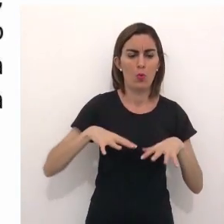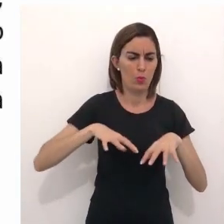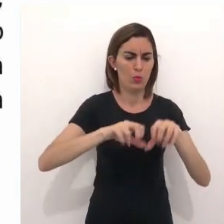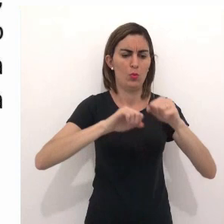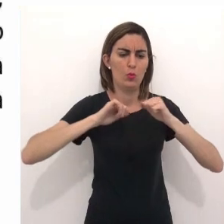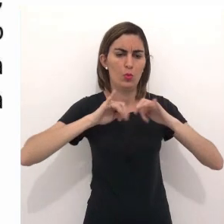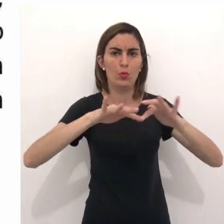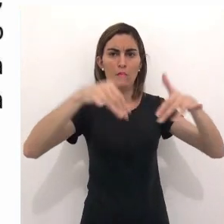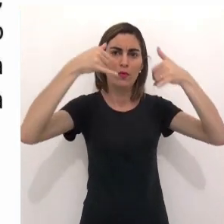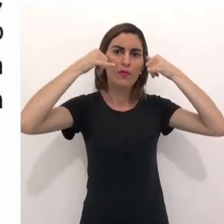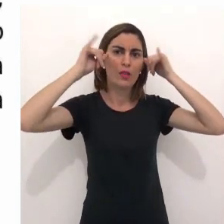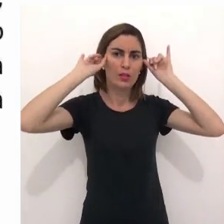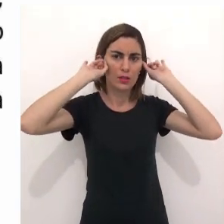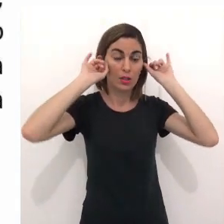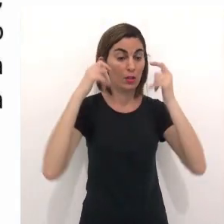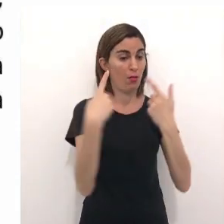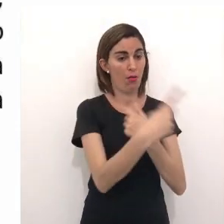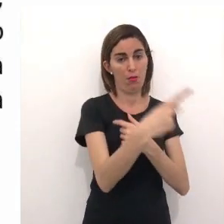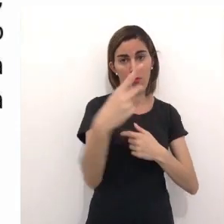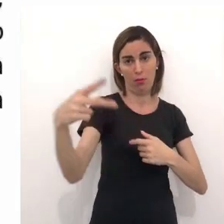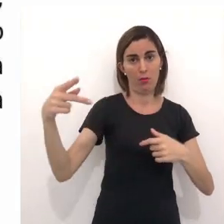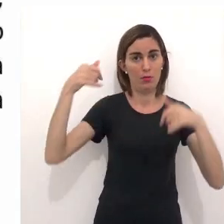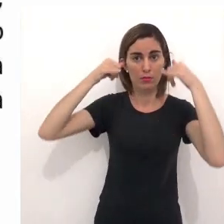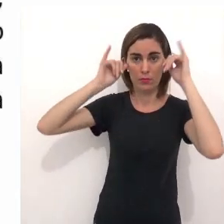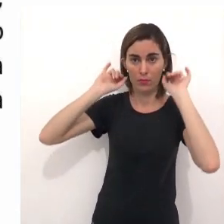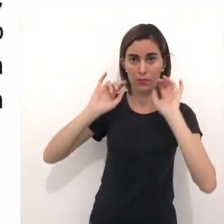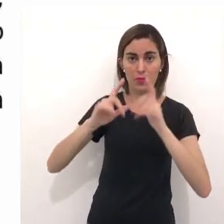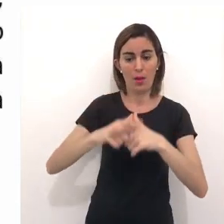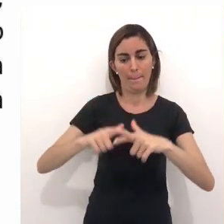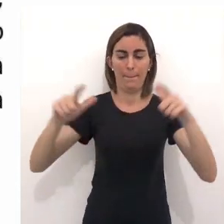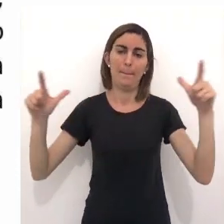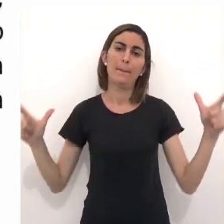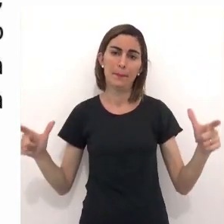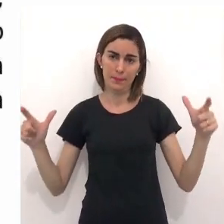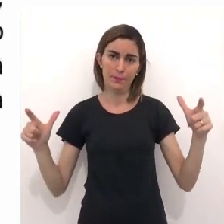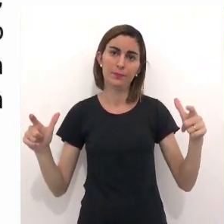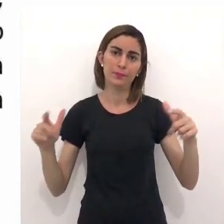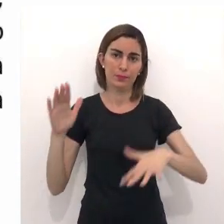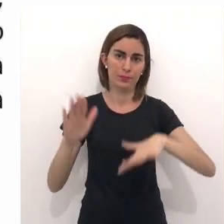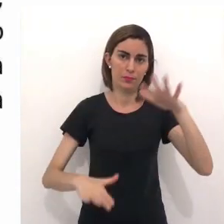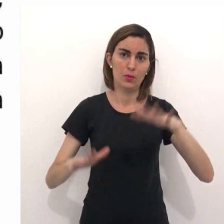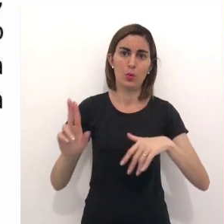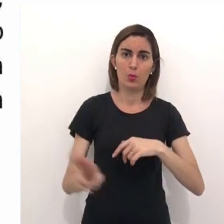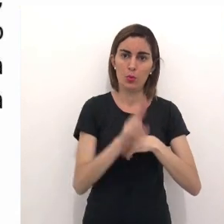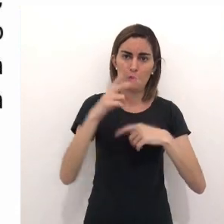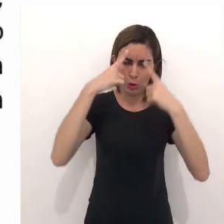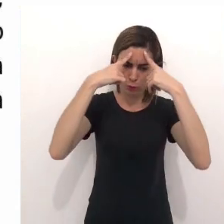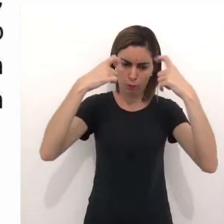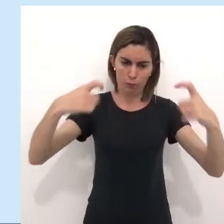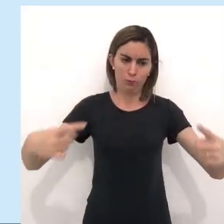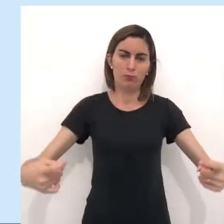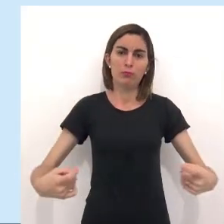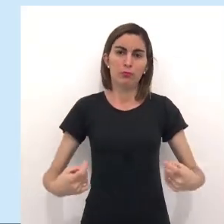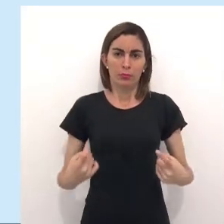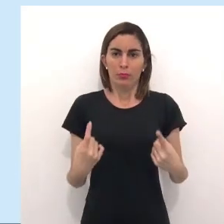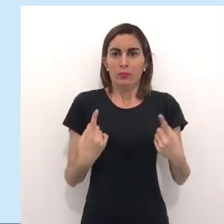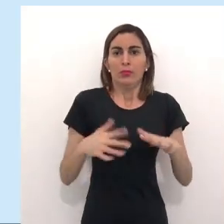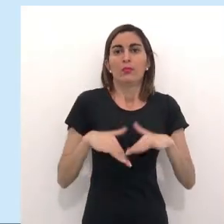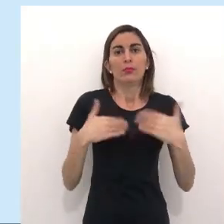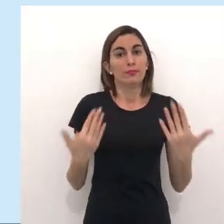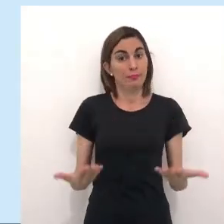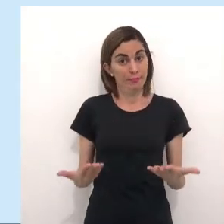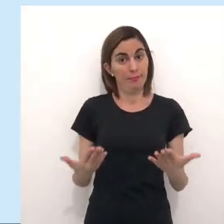onde estes faziam, na maioria das vezes, o uso da violência. Então, reforço